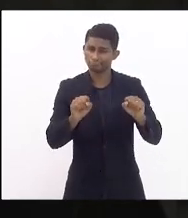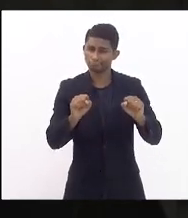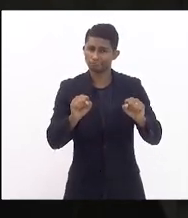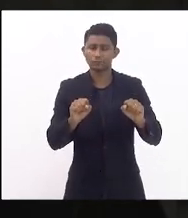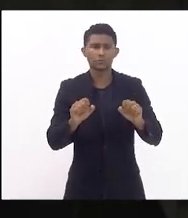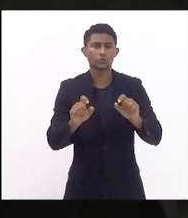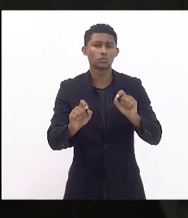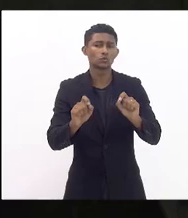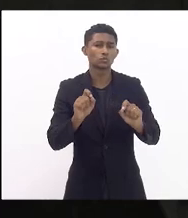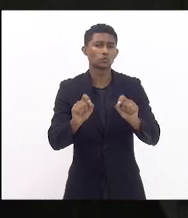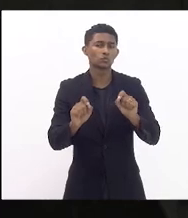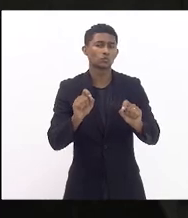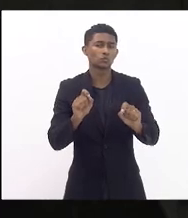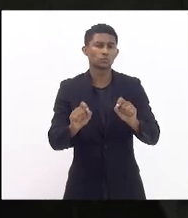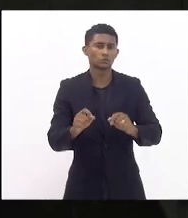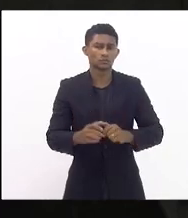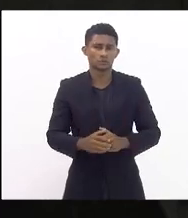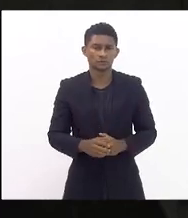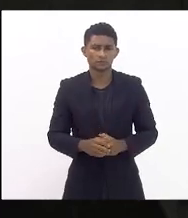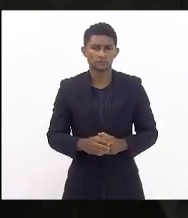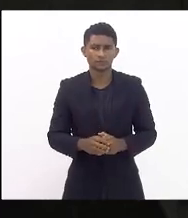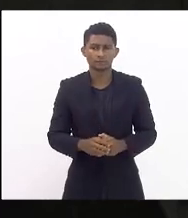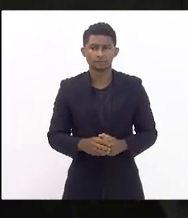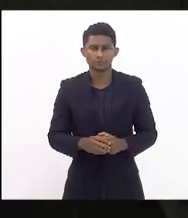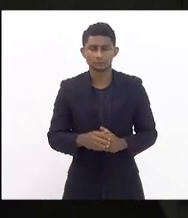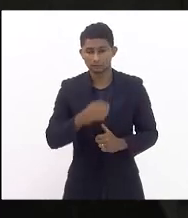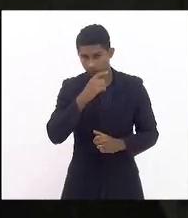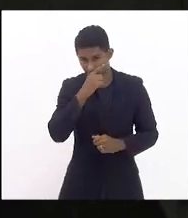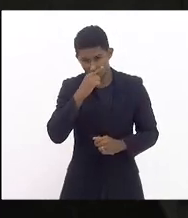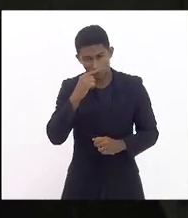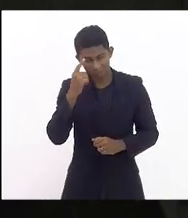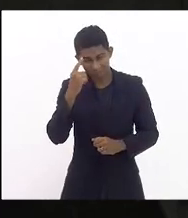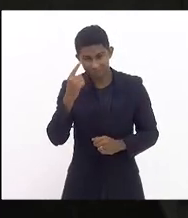ver a frase